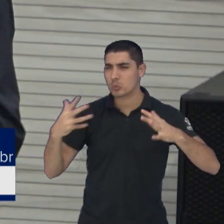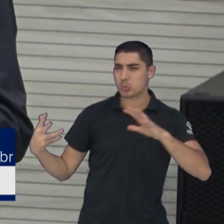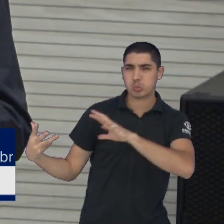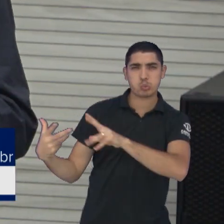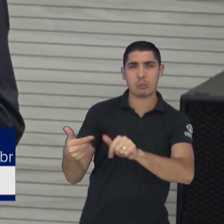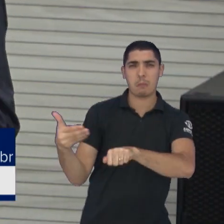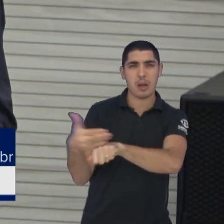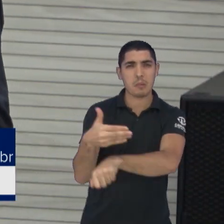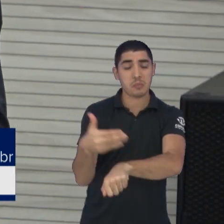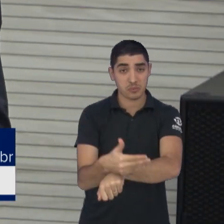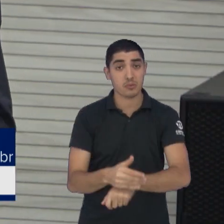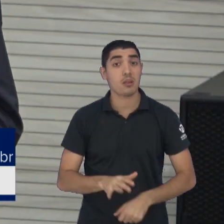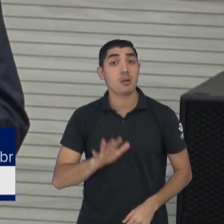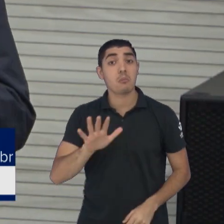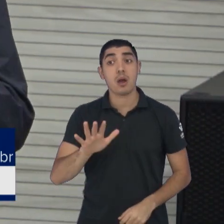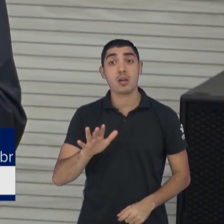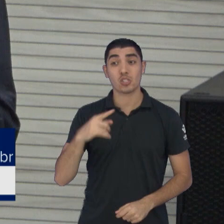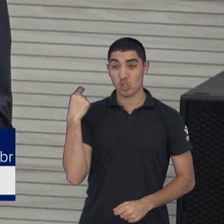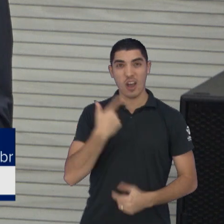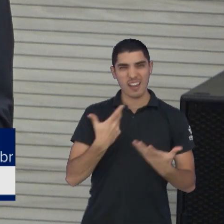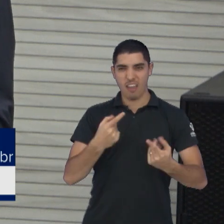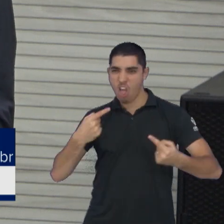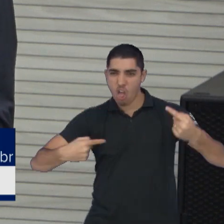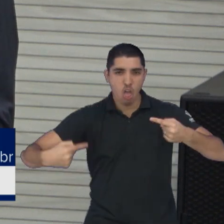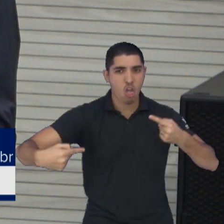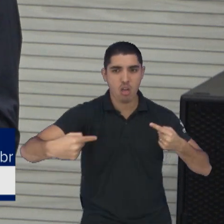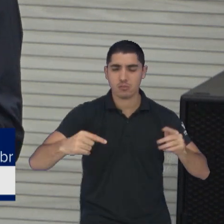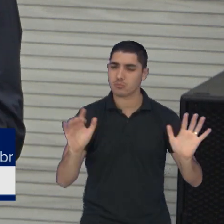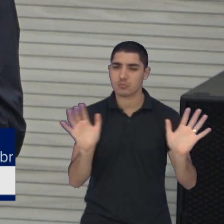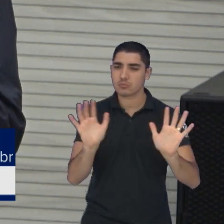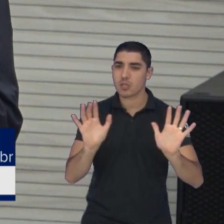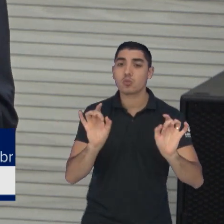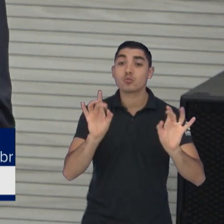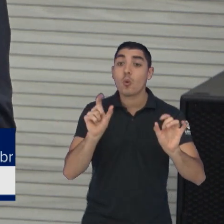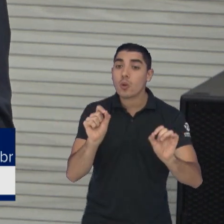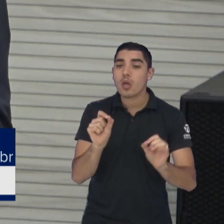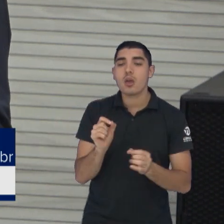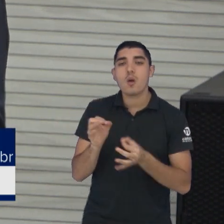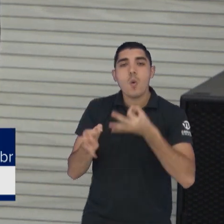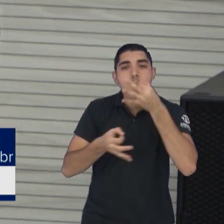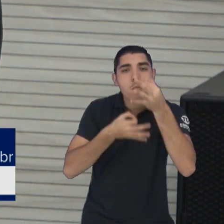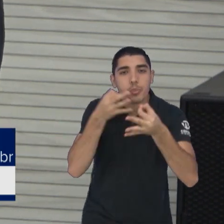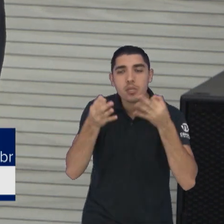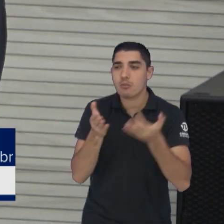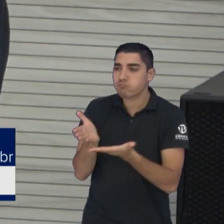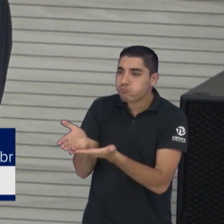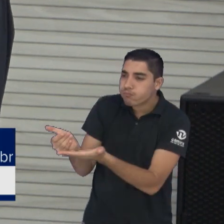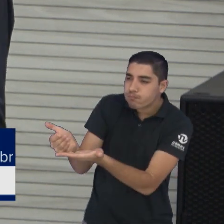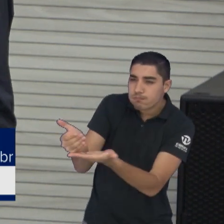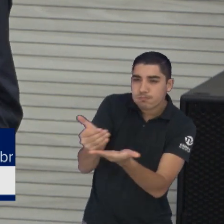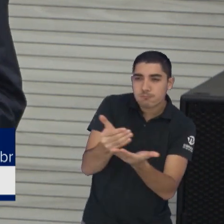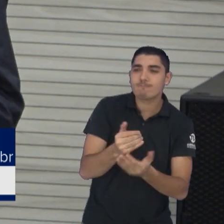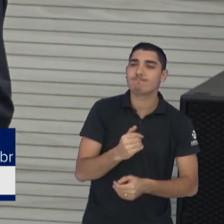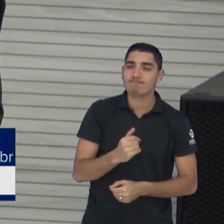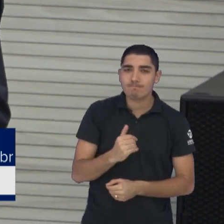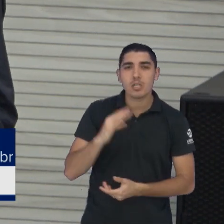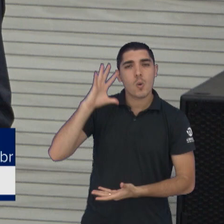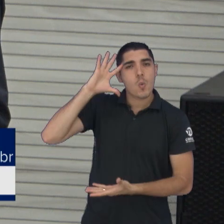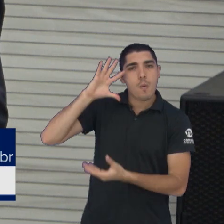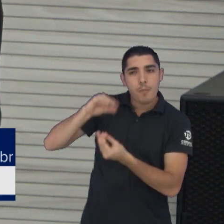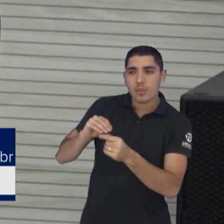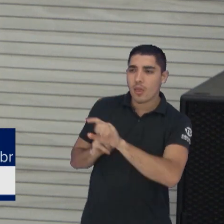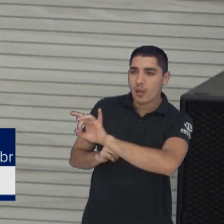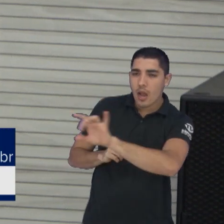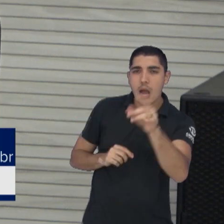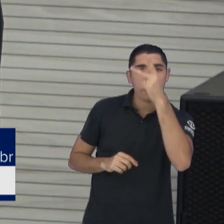e ninguém queria fazer debate, nós queríamos pegar sugestões, colher pedidos e atender a população, que é o dever da gente,